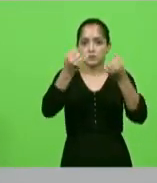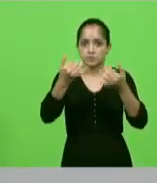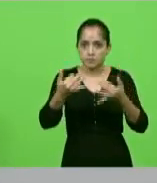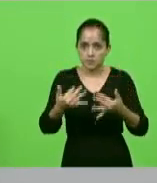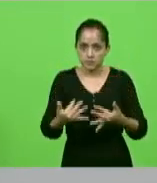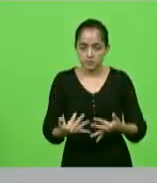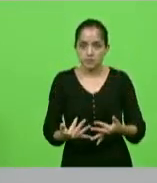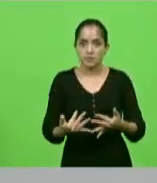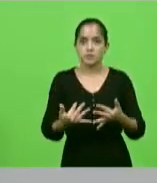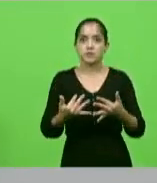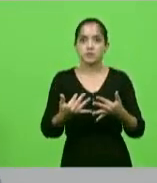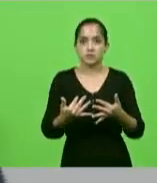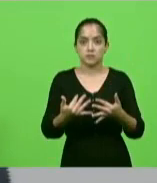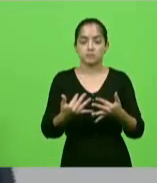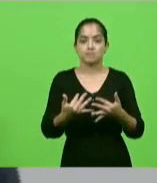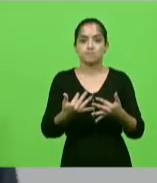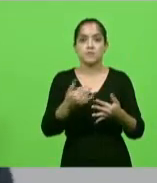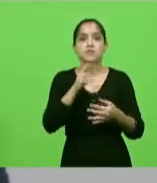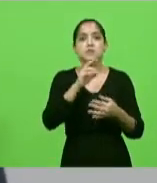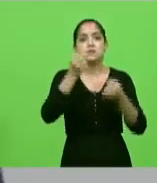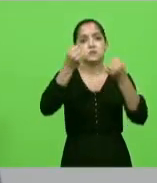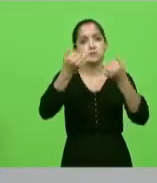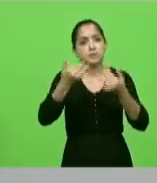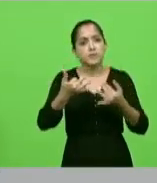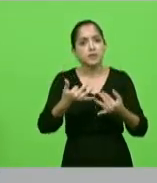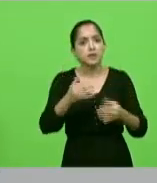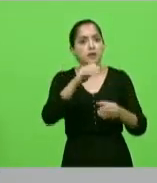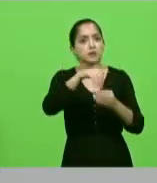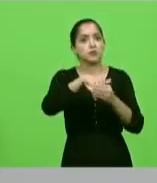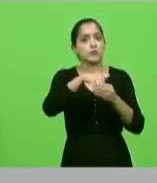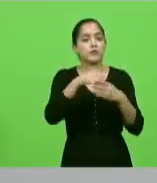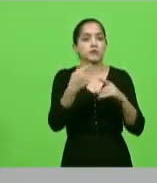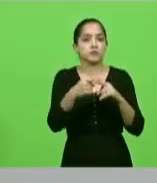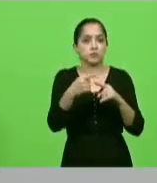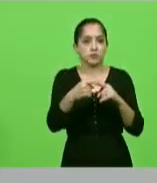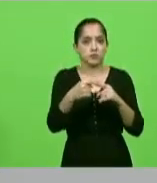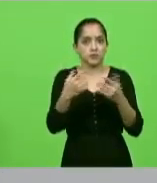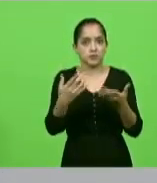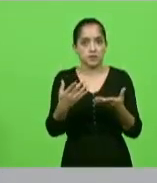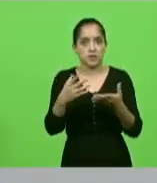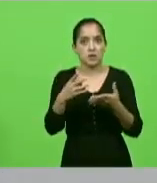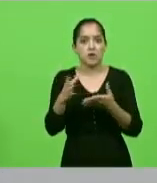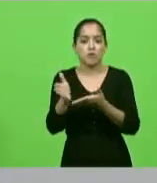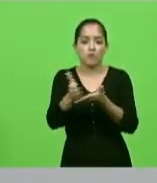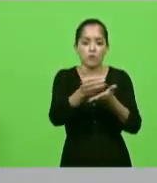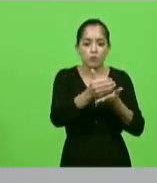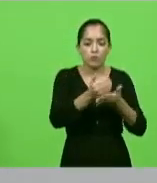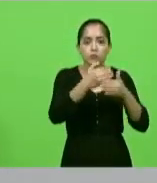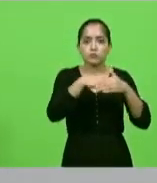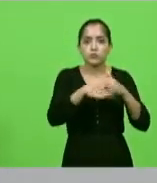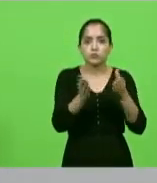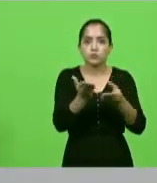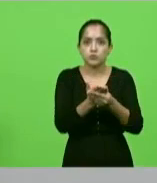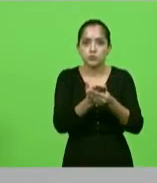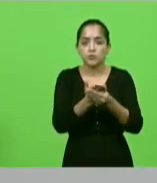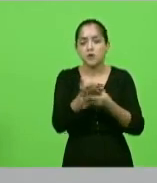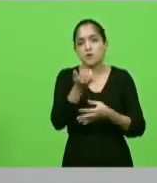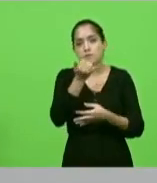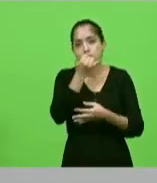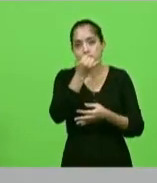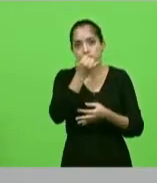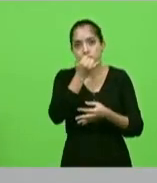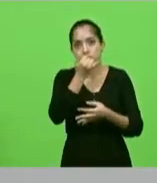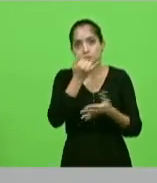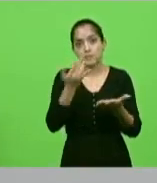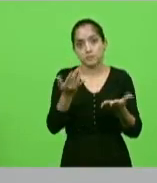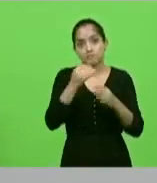antes de editar as razões do meu voto, certo? Que, de fato, foram juntados no processo, e daí eu peço desculpa,